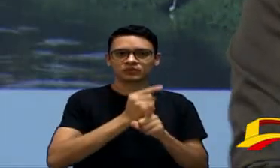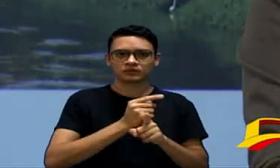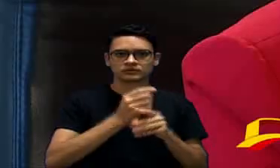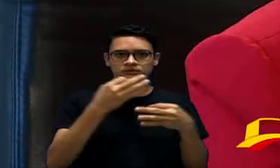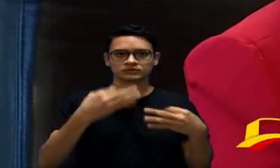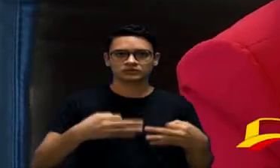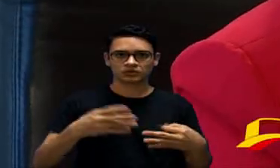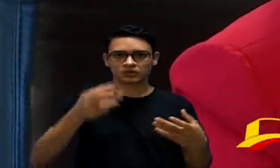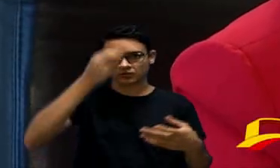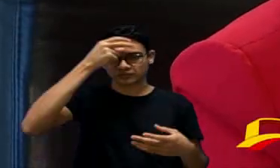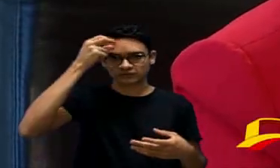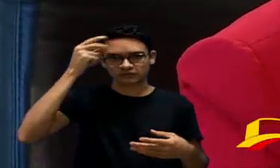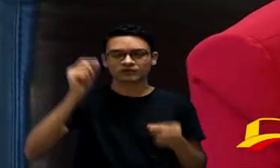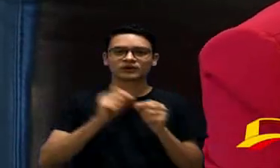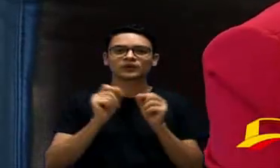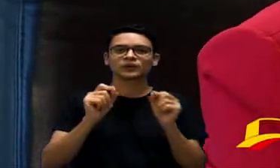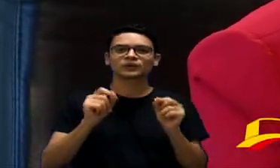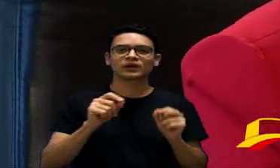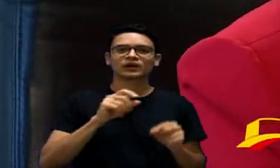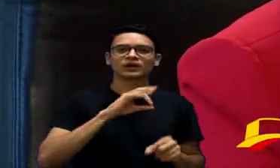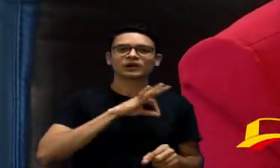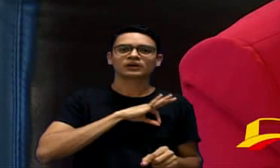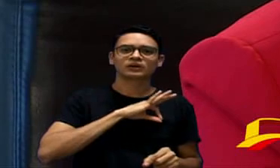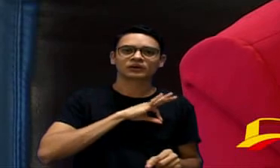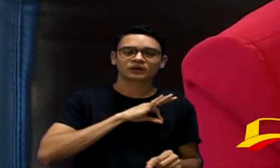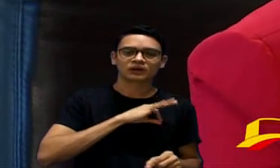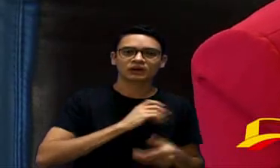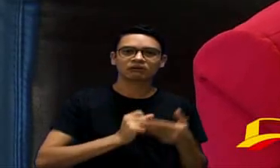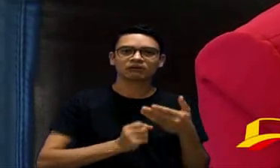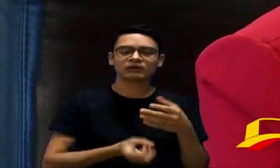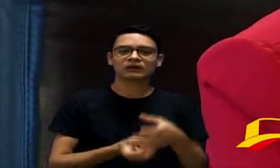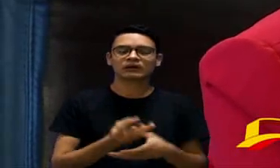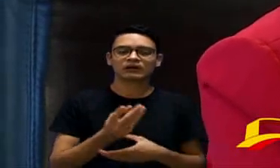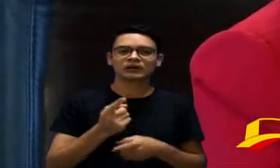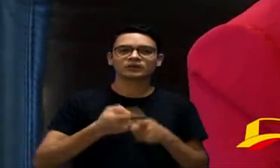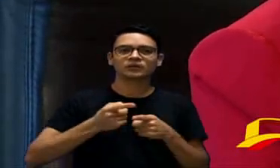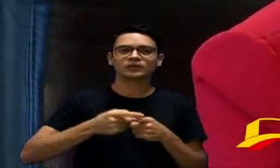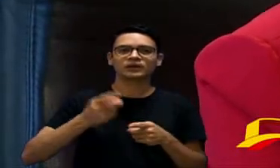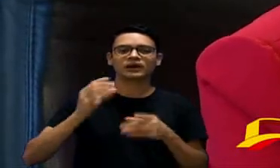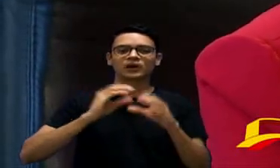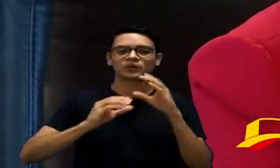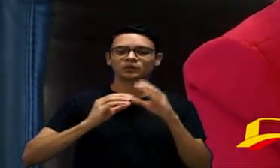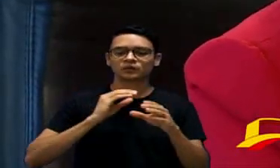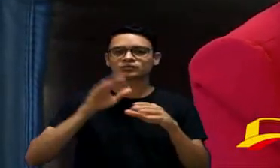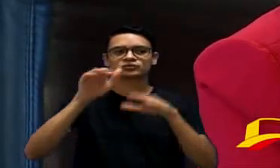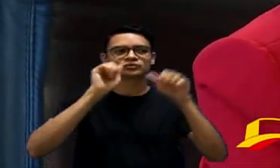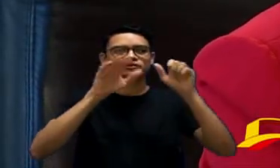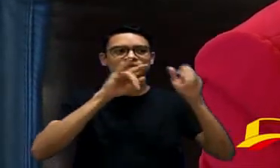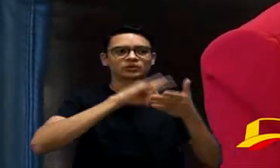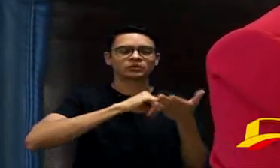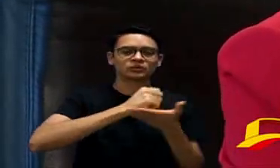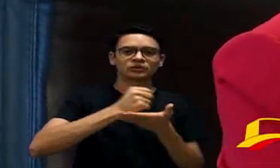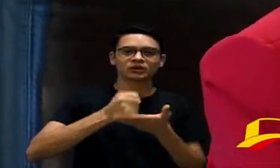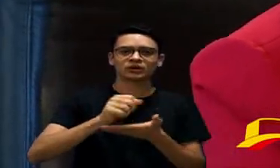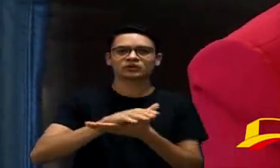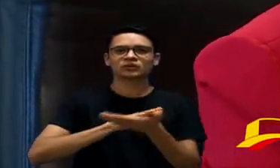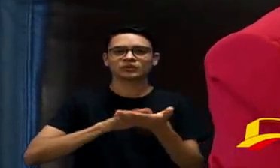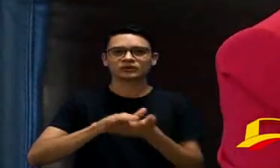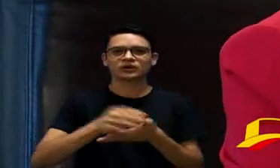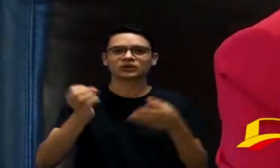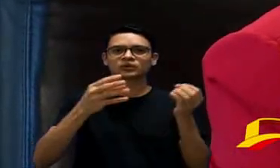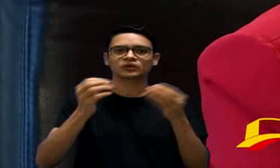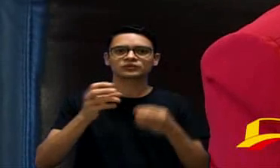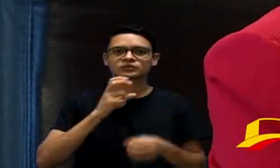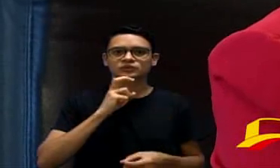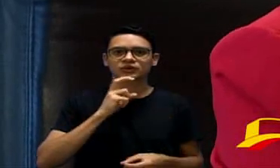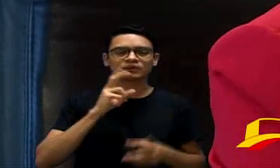que elas fazem hoje? Criam guardas municipais pela ausência da Polícia Militar, que não faz concurso, não contrata mais, não põe um novo batalhão na cidade de Sorocaba